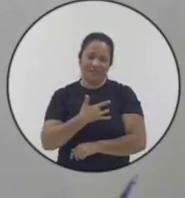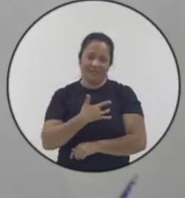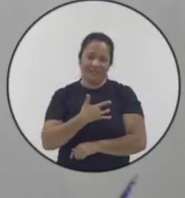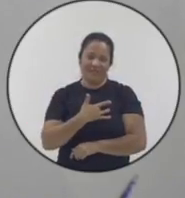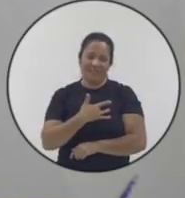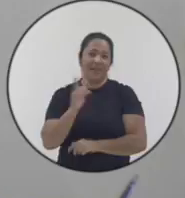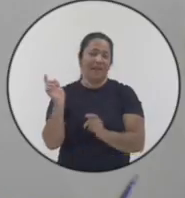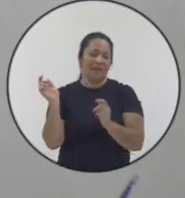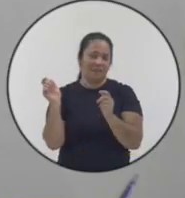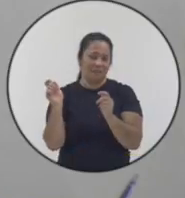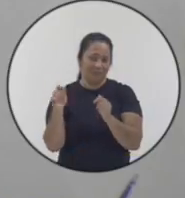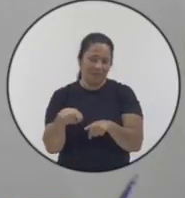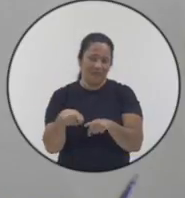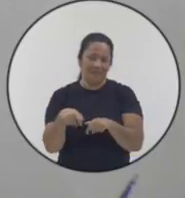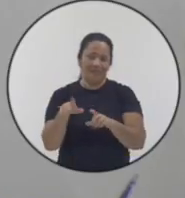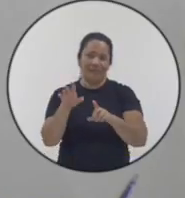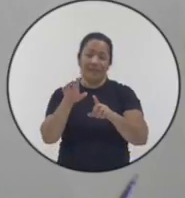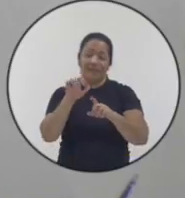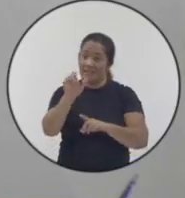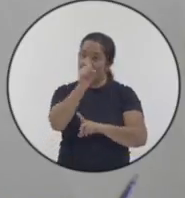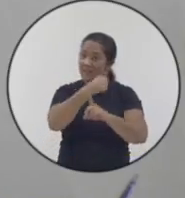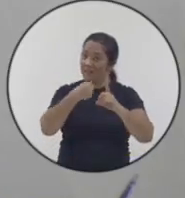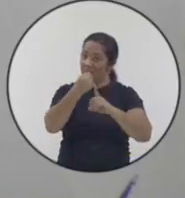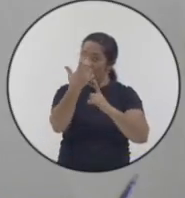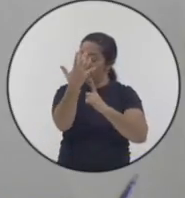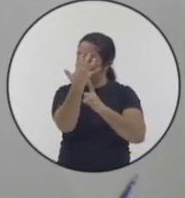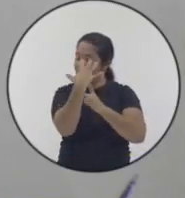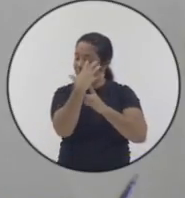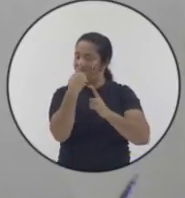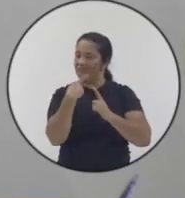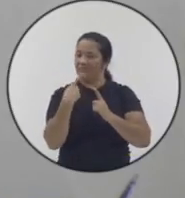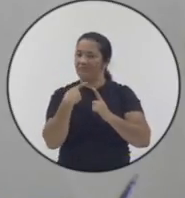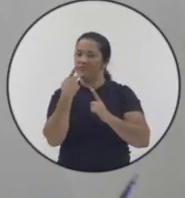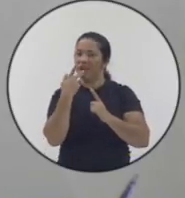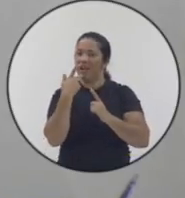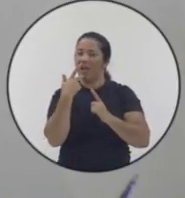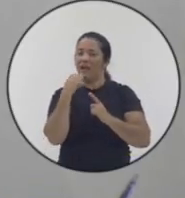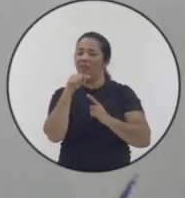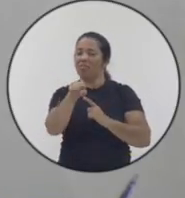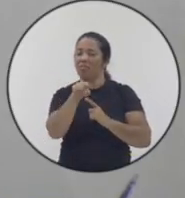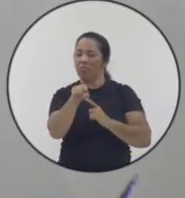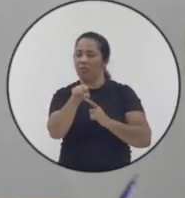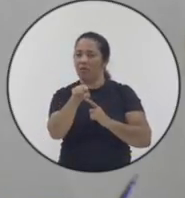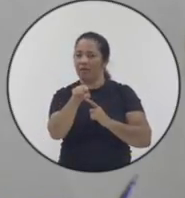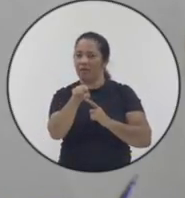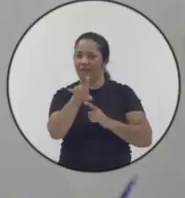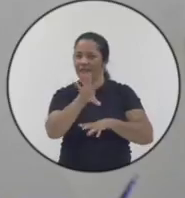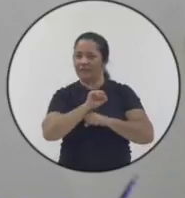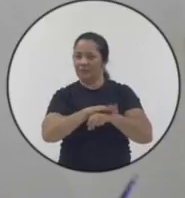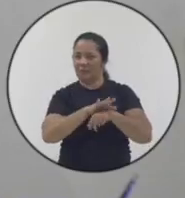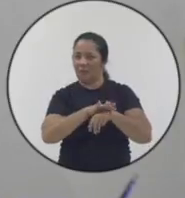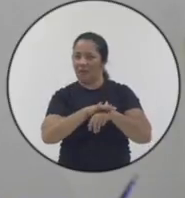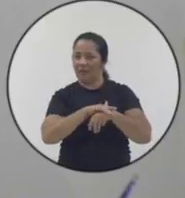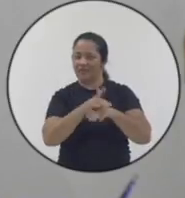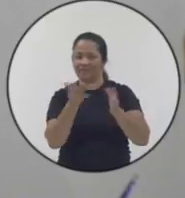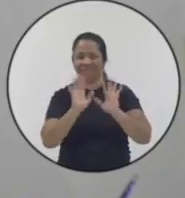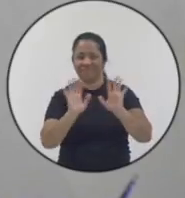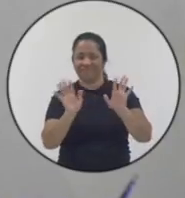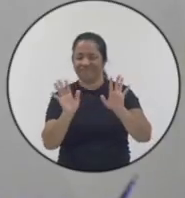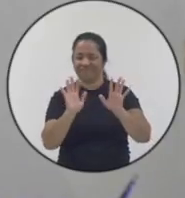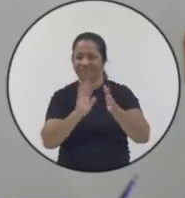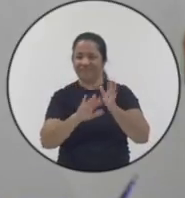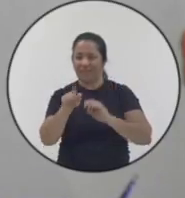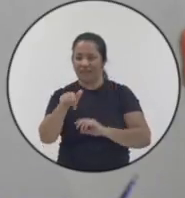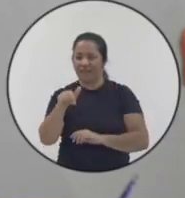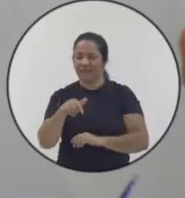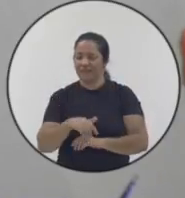quando toda uma sociedade nos diz que nós somos patológicos, que nós somos quem nós não deveríamos ser. Então, Pedro, é